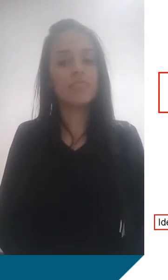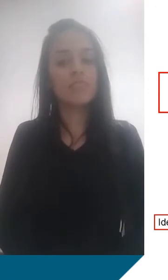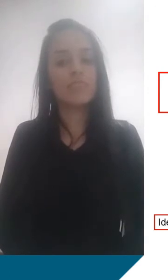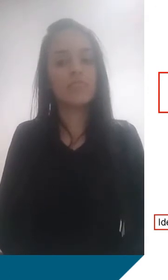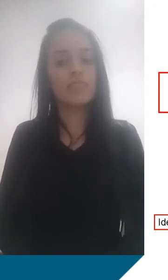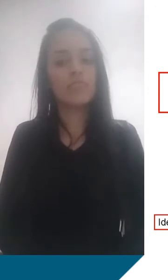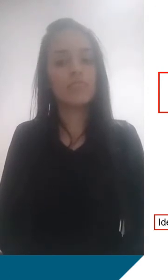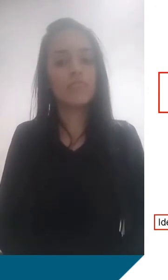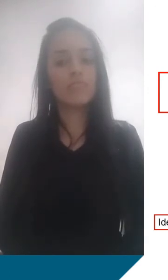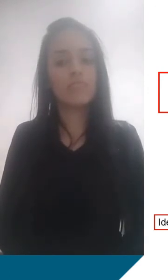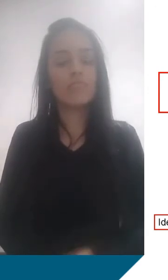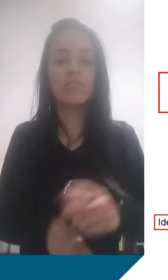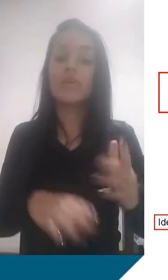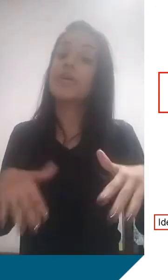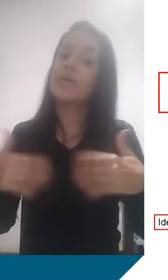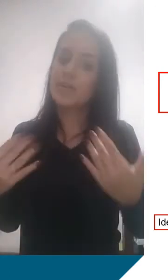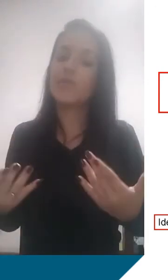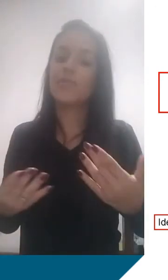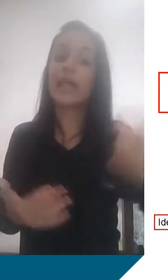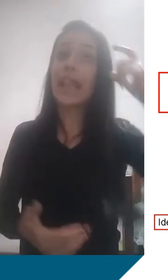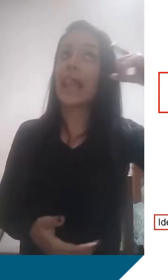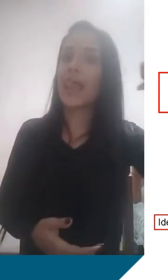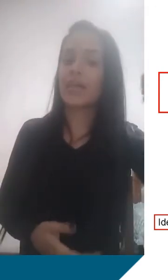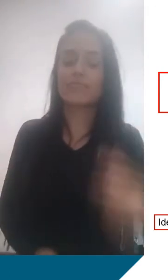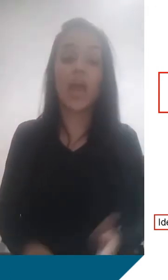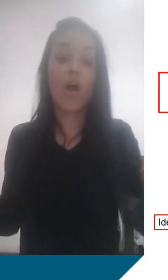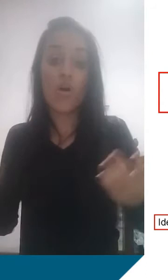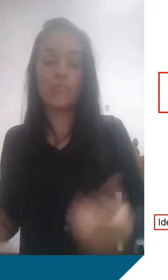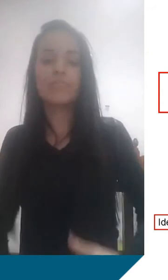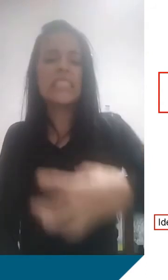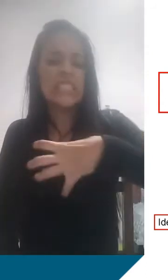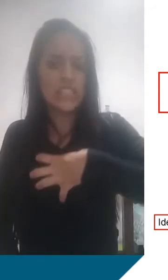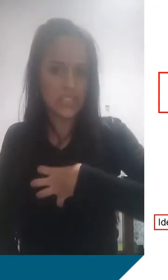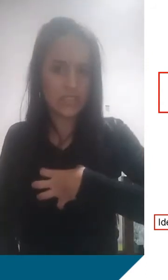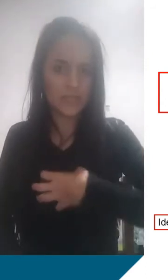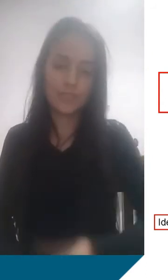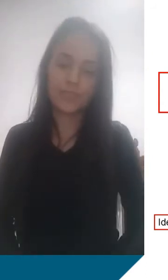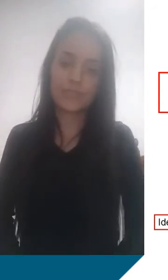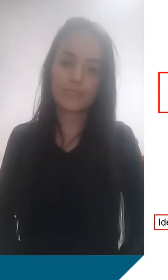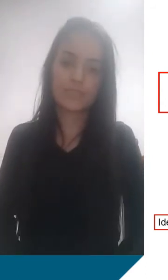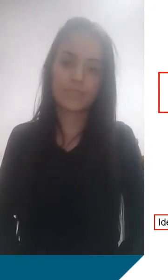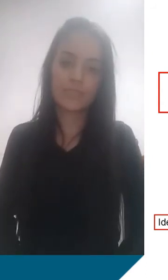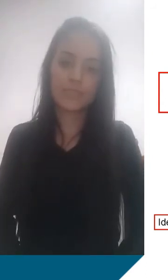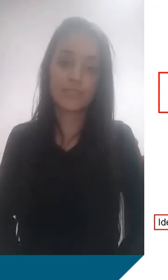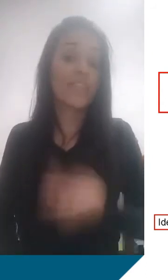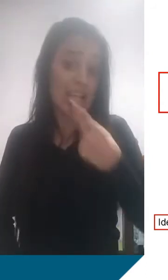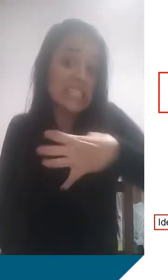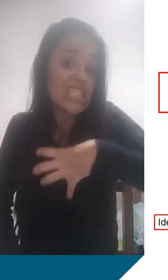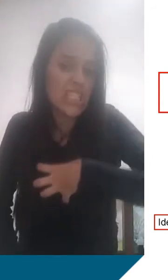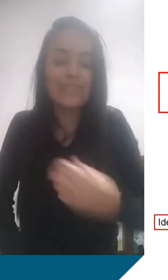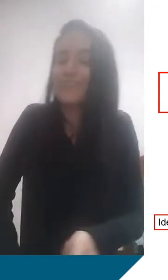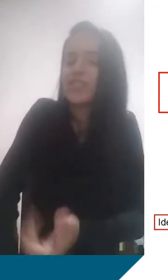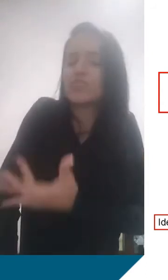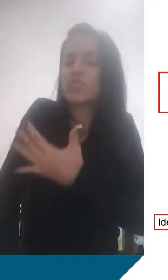Por isso que se fala idealizar. O sentimentalismo já tem a ver com sentimentos em si,